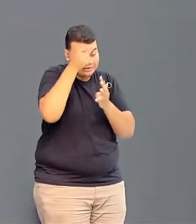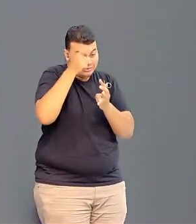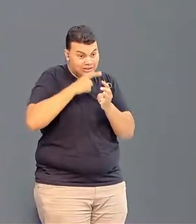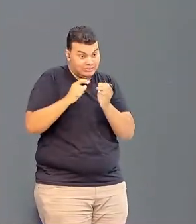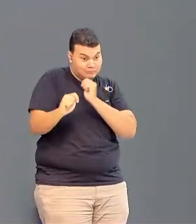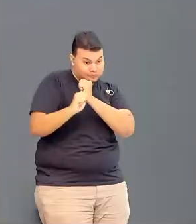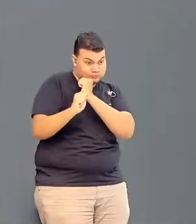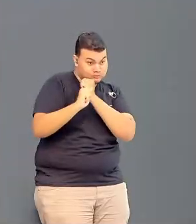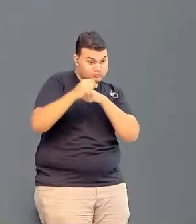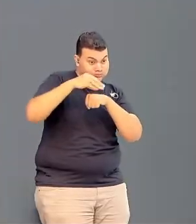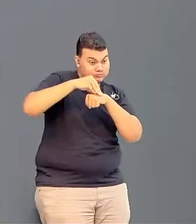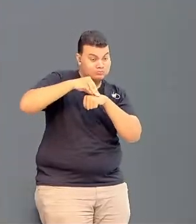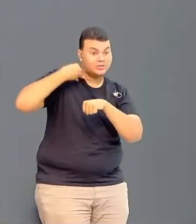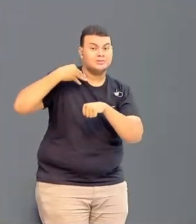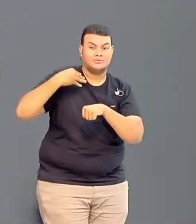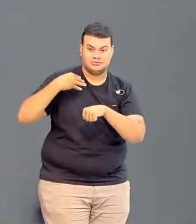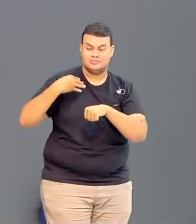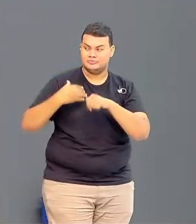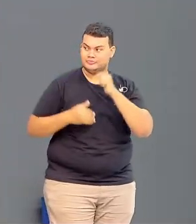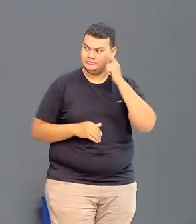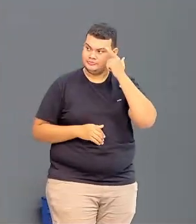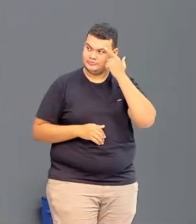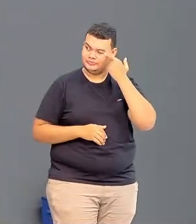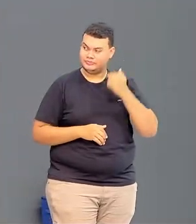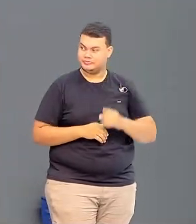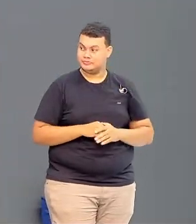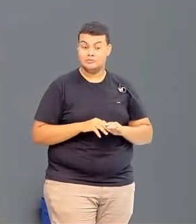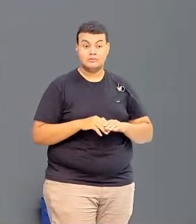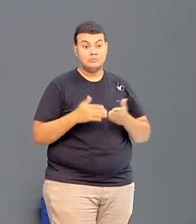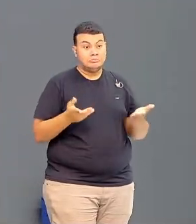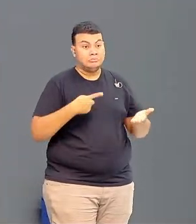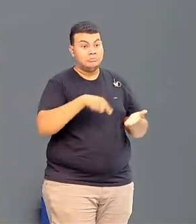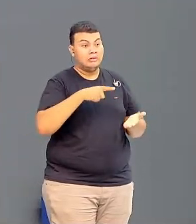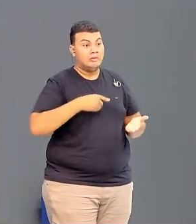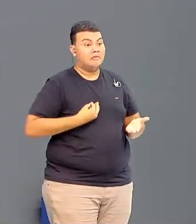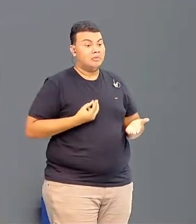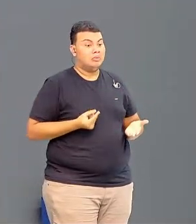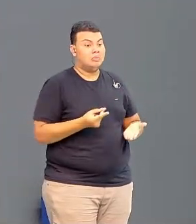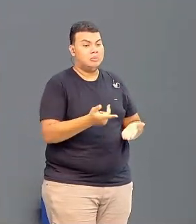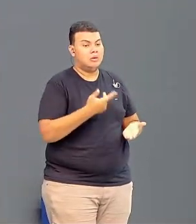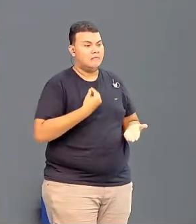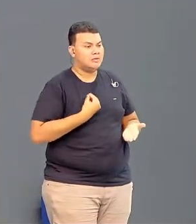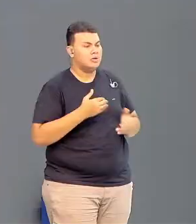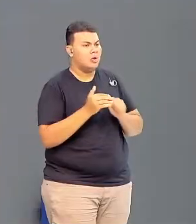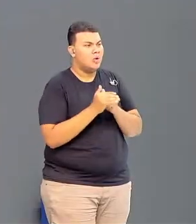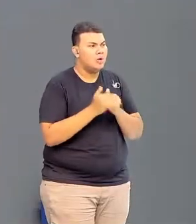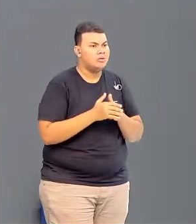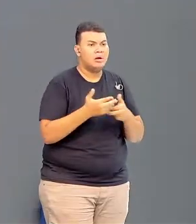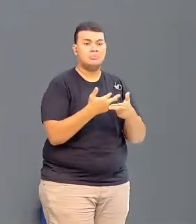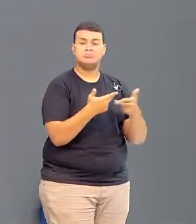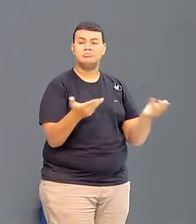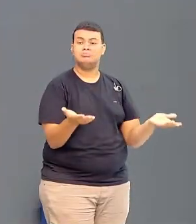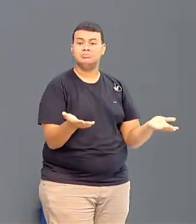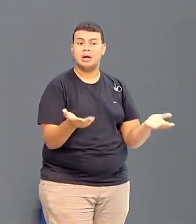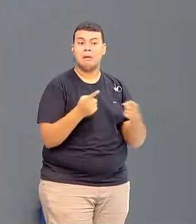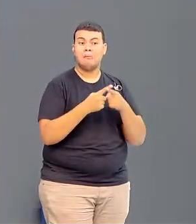por argumentos malignos, e a gente está indo, lendo a Bíblia, orando, jejuando,